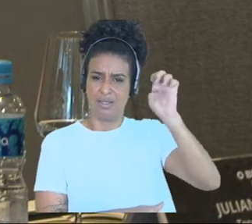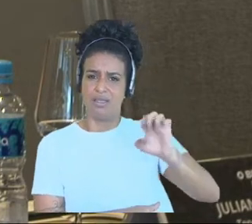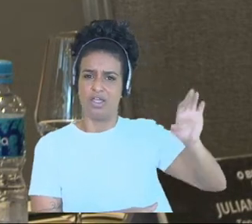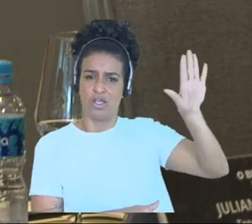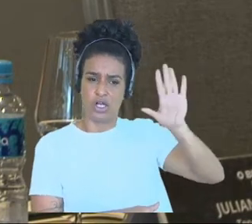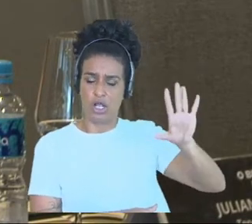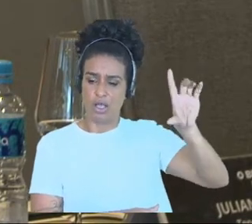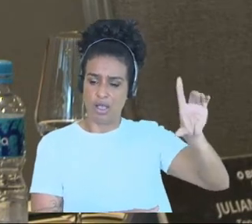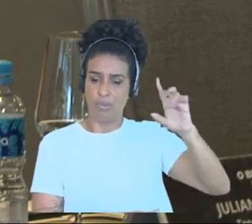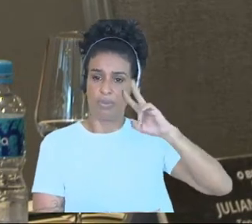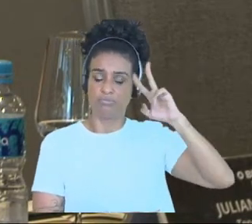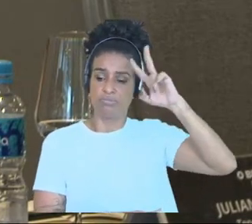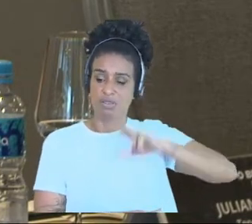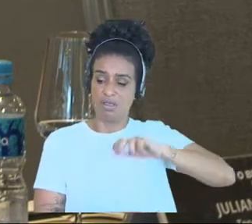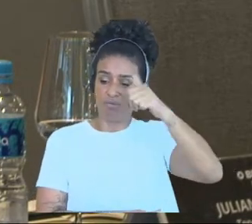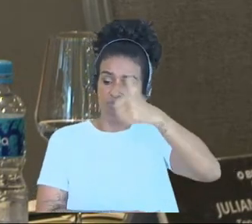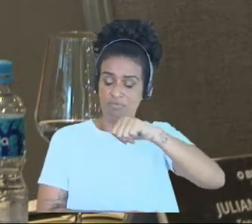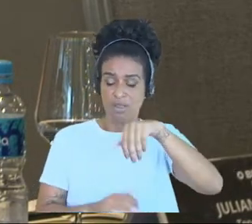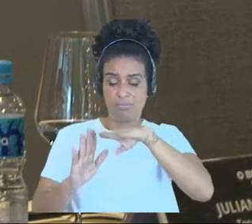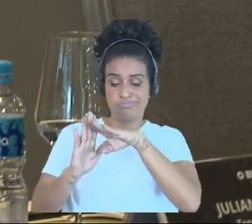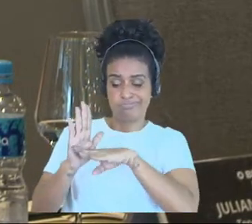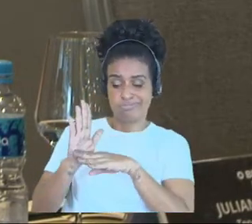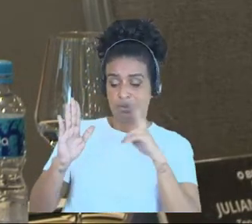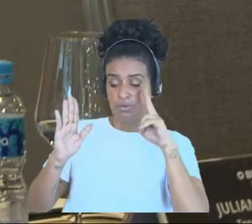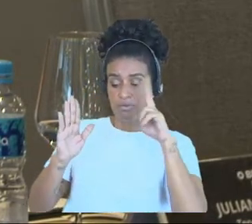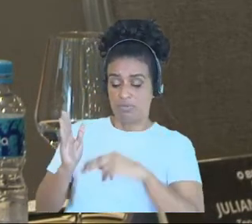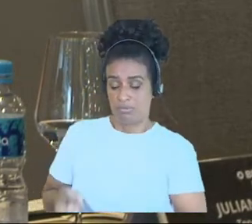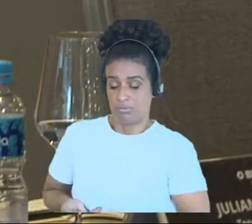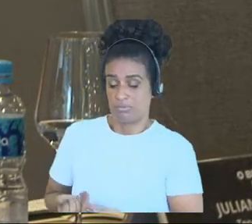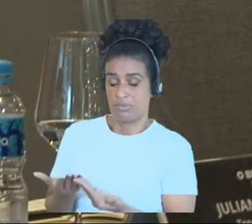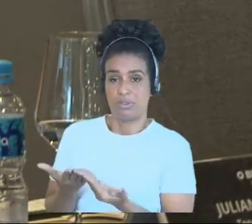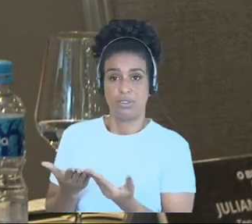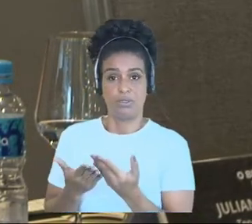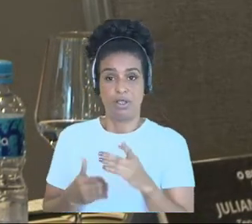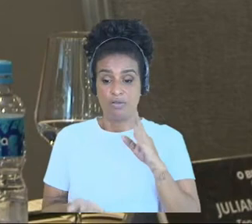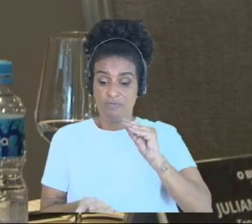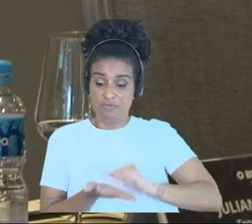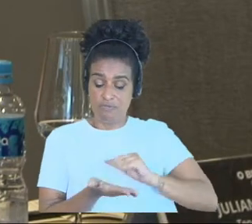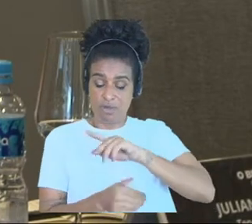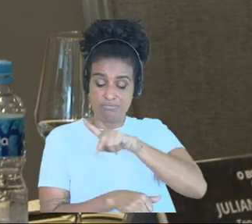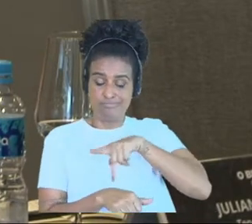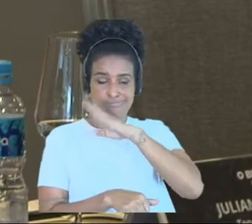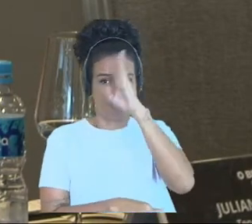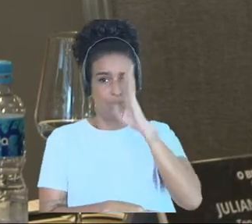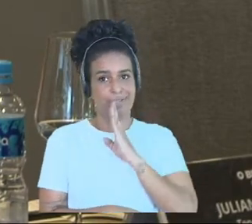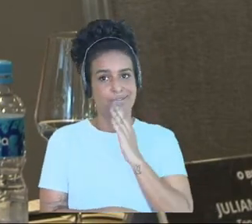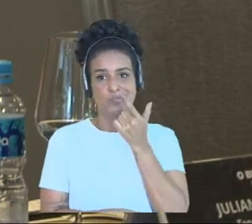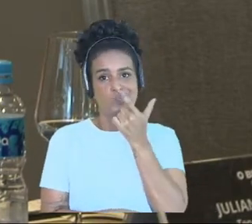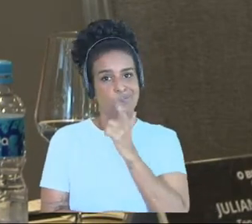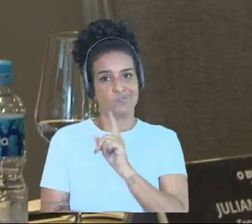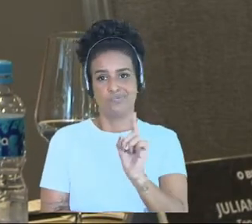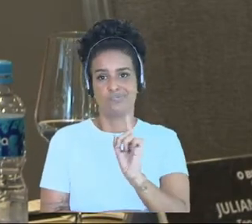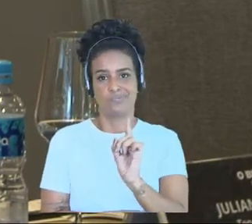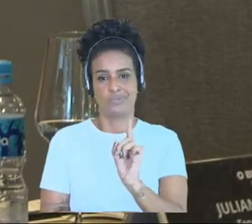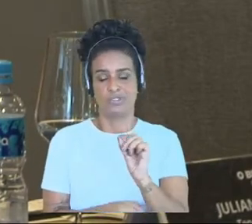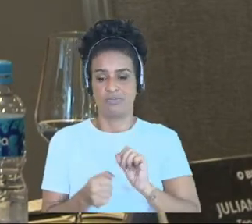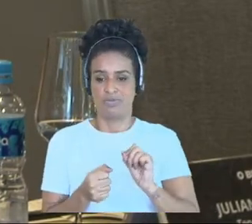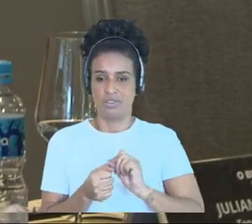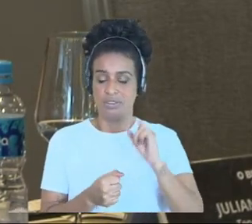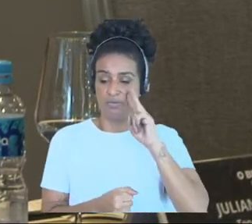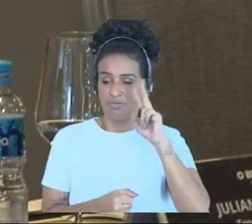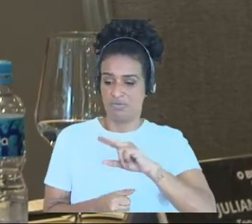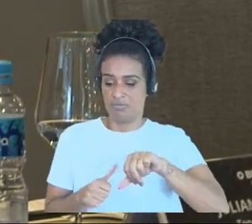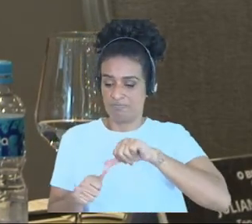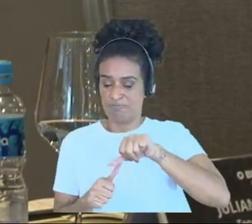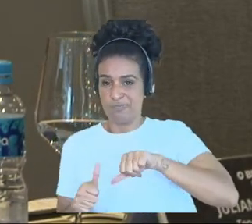fazem é justamente revisar o gasto que é realizado. E a gente não faz isso no Brasil. A gente não tem o costume de revisitar os gastos. Aqui no